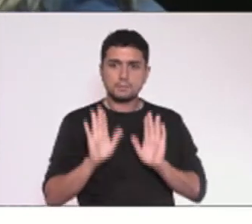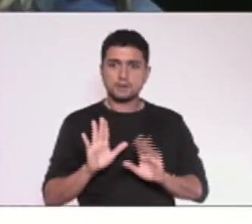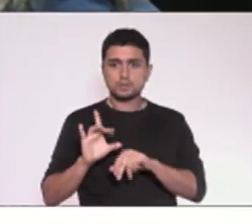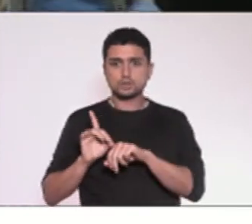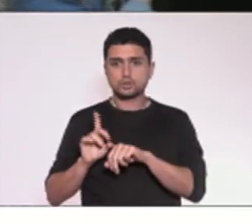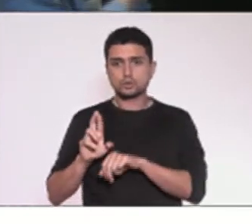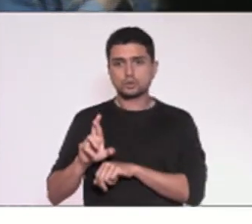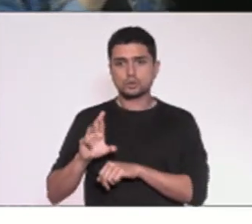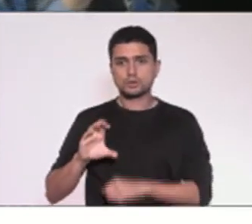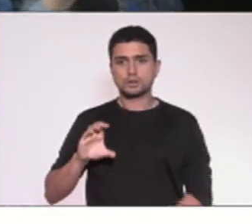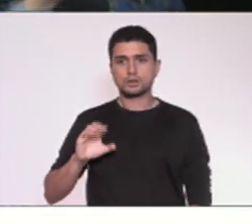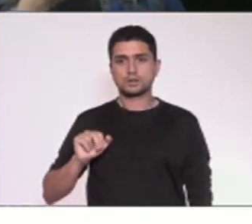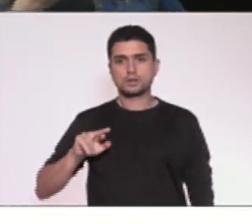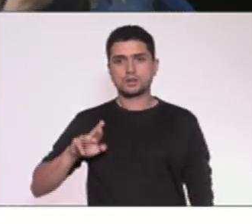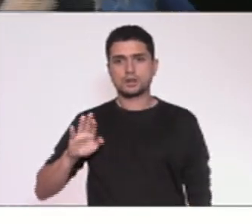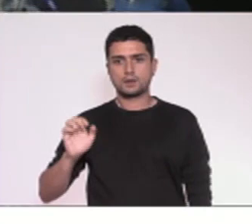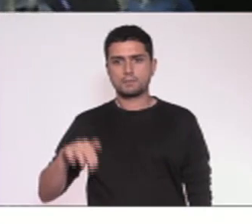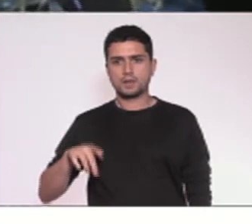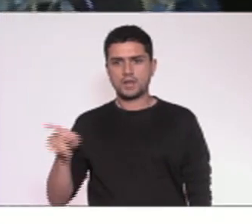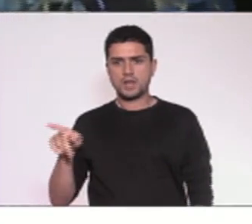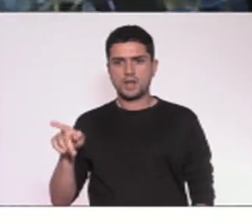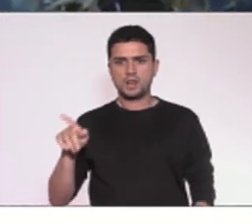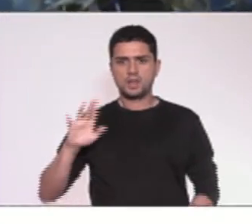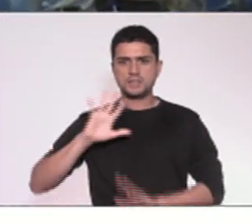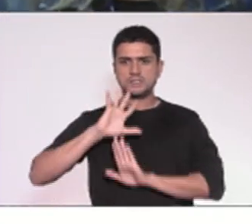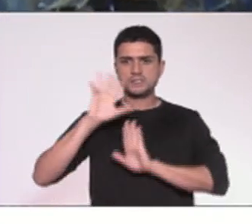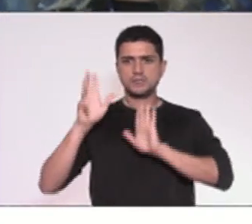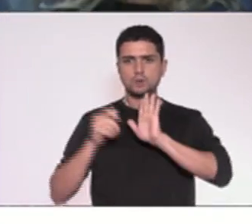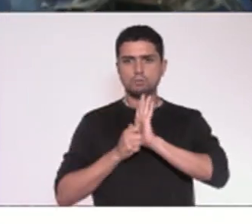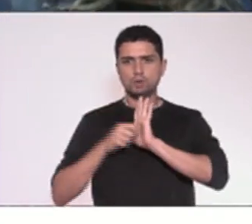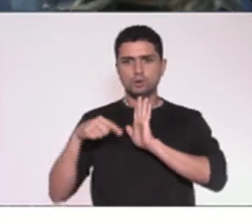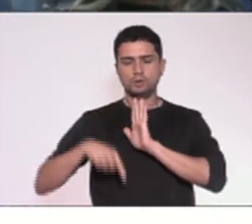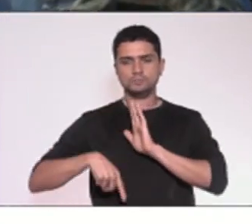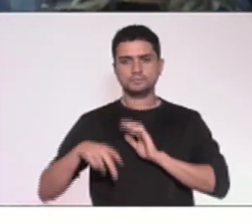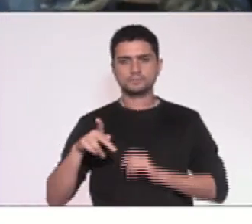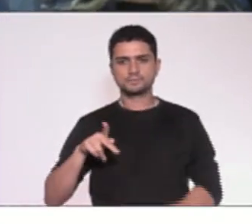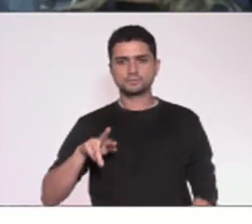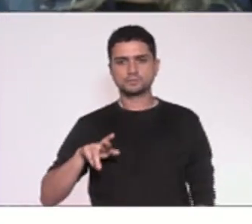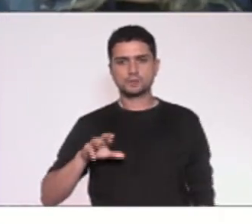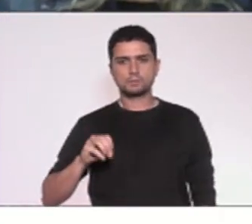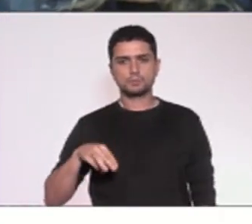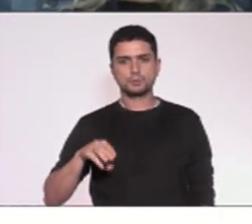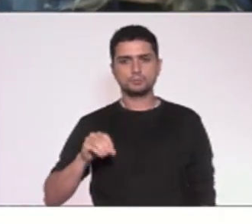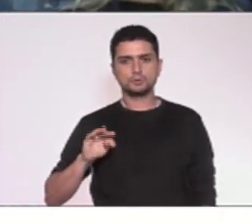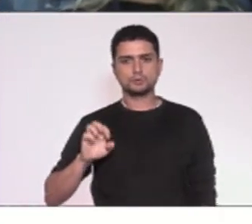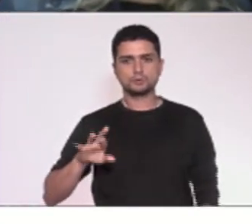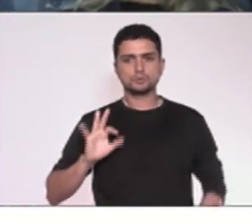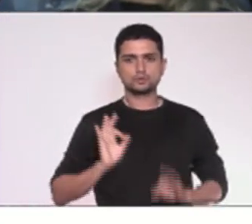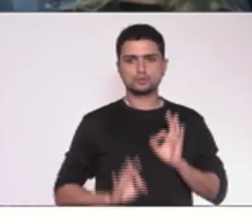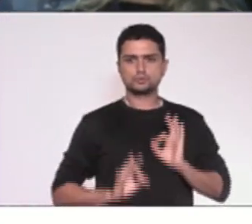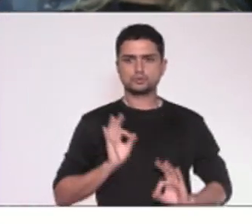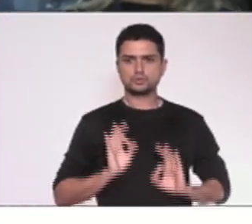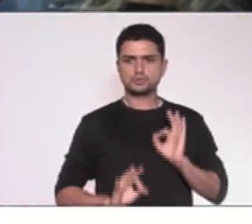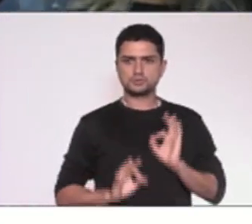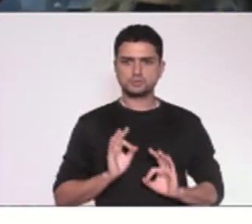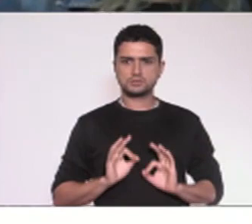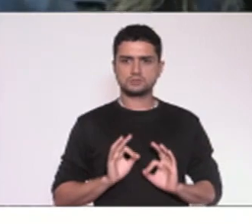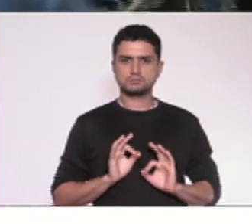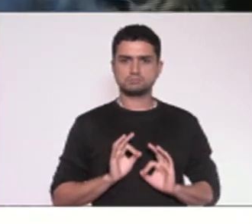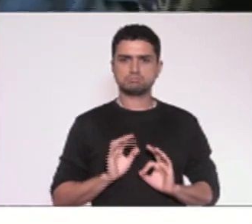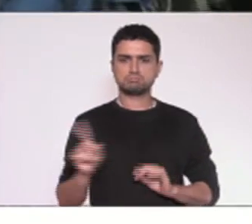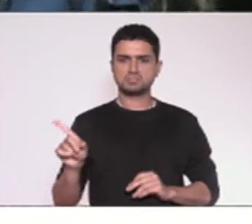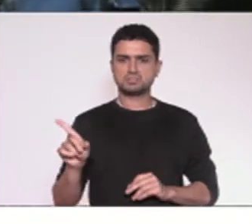ela é o símbolo do promotor de justiça, ele é o símbolo da atuação com